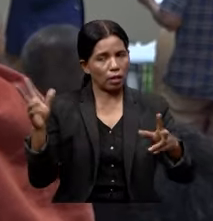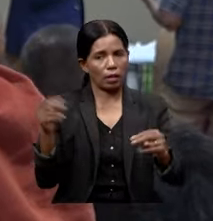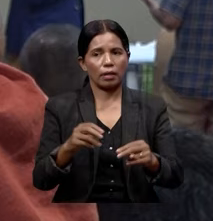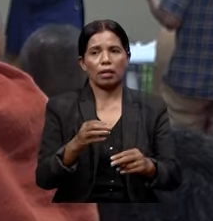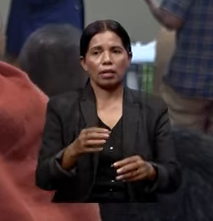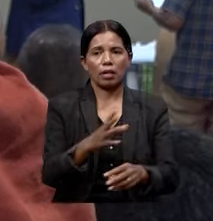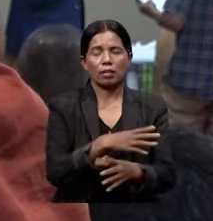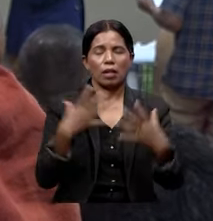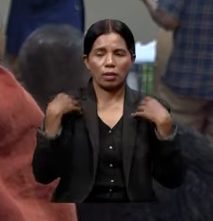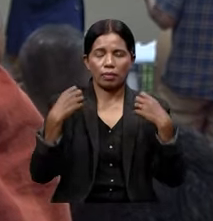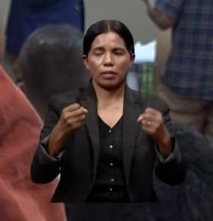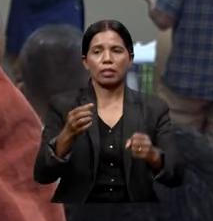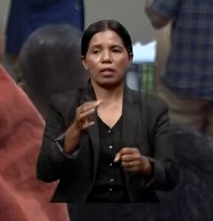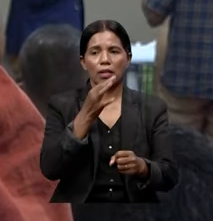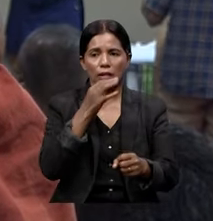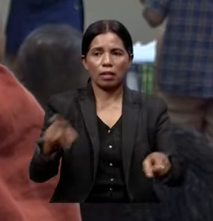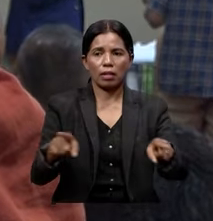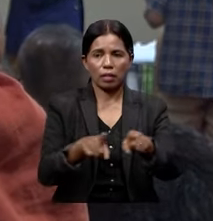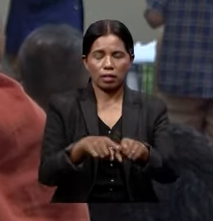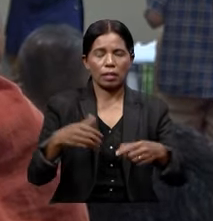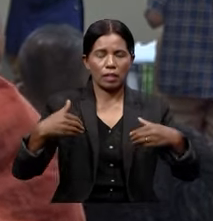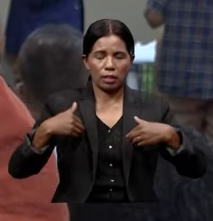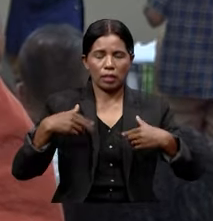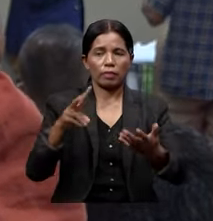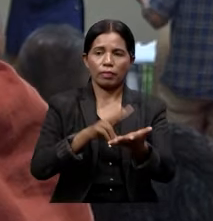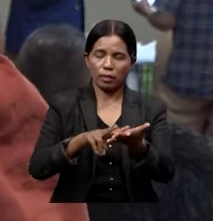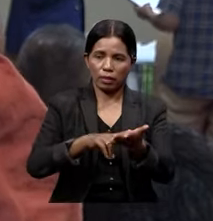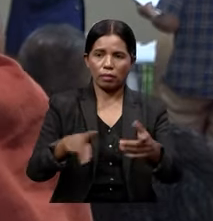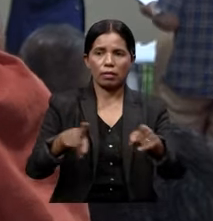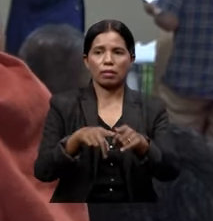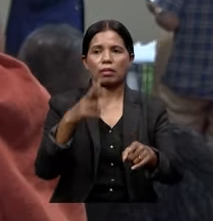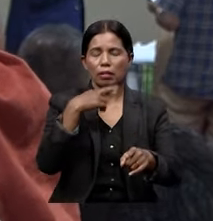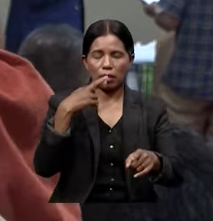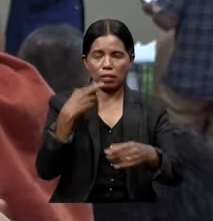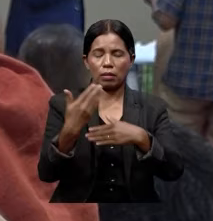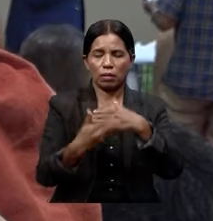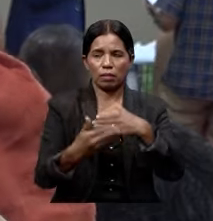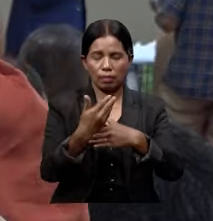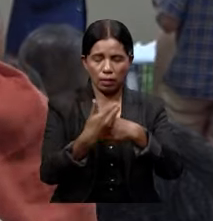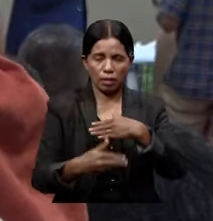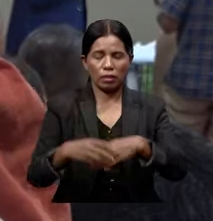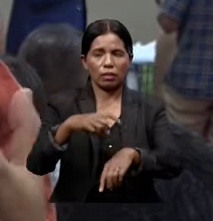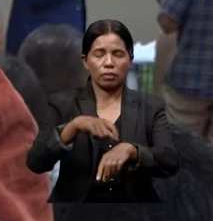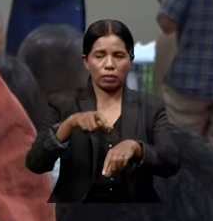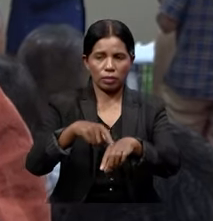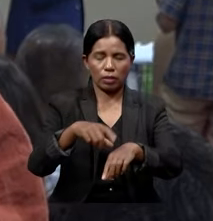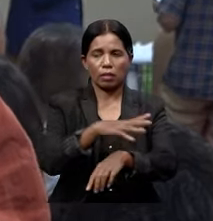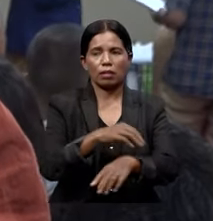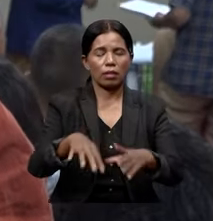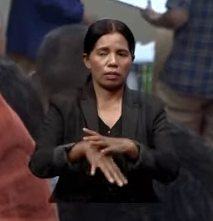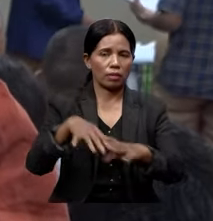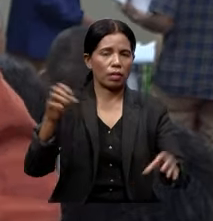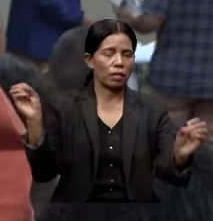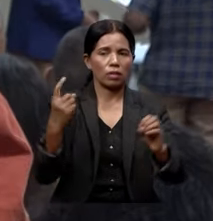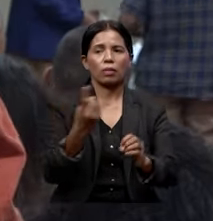hang ha forsa maka sa ai hang serne be maka sa iha karbohidrat serne be maka ne sa etu pau fego ai farina nebe la oje